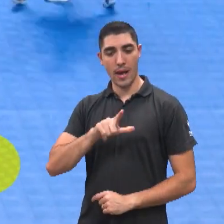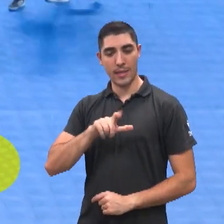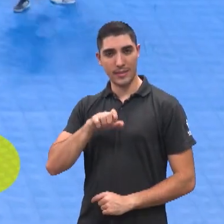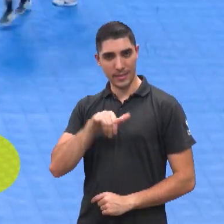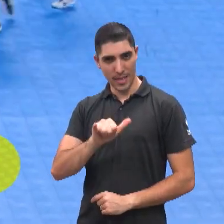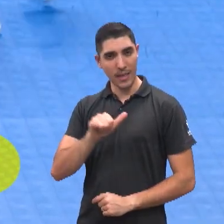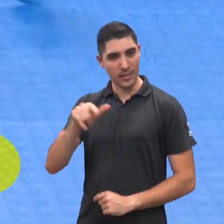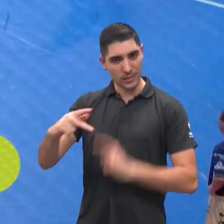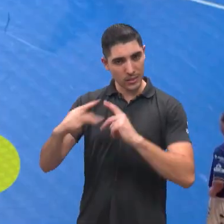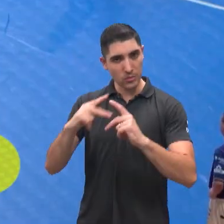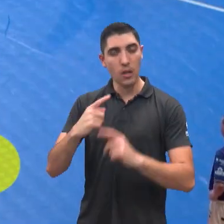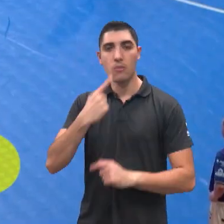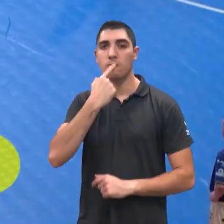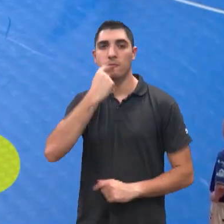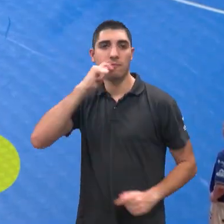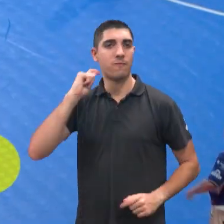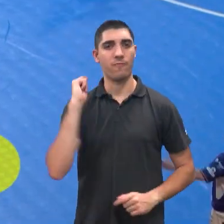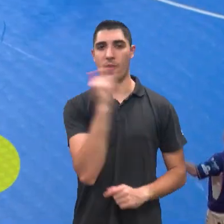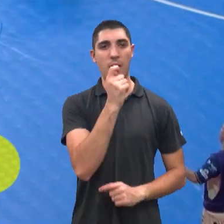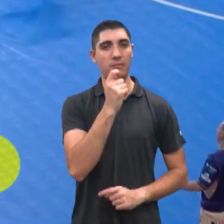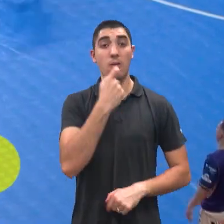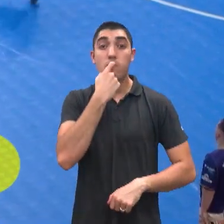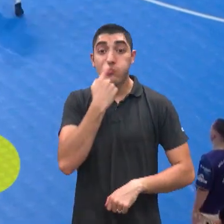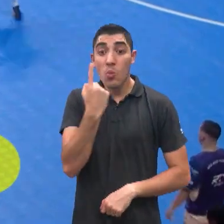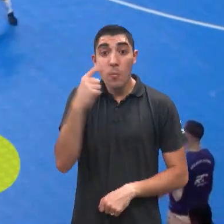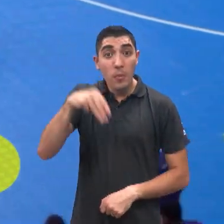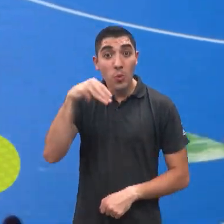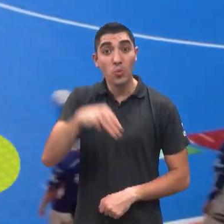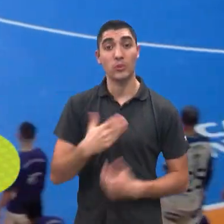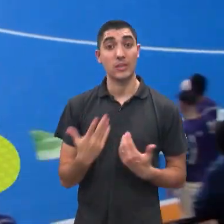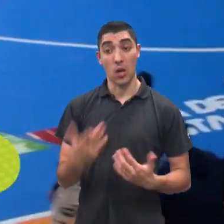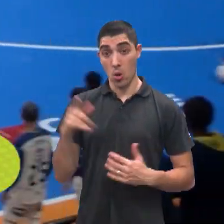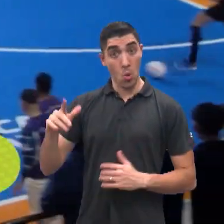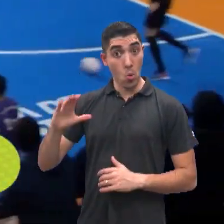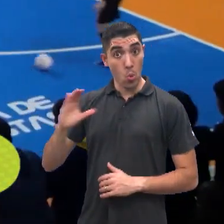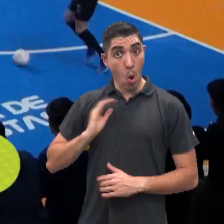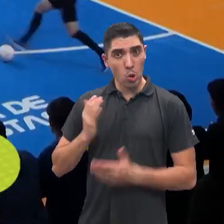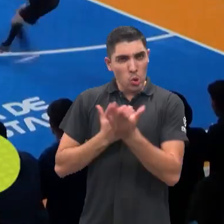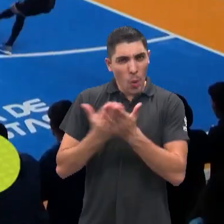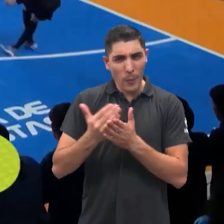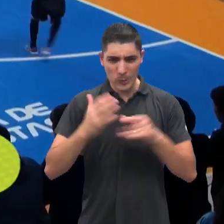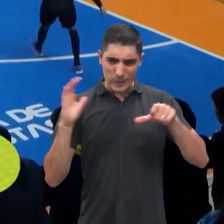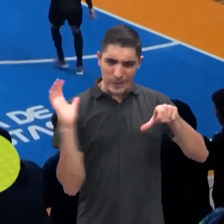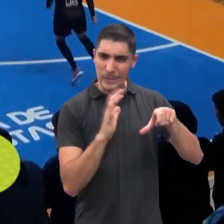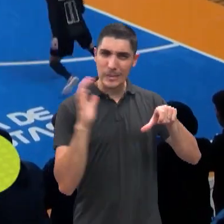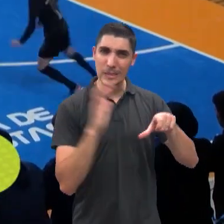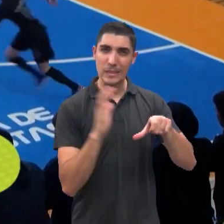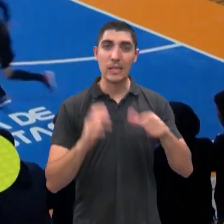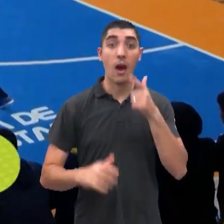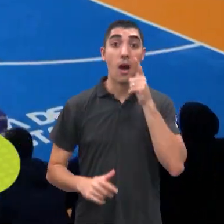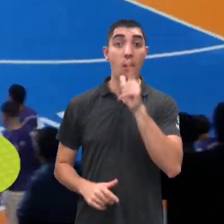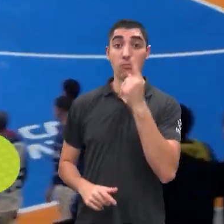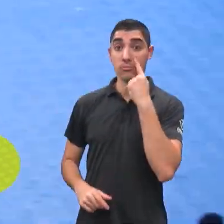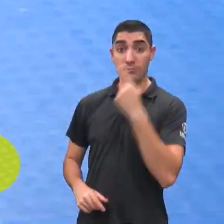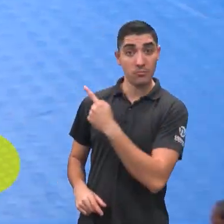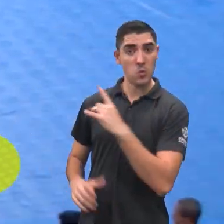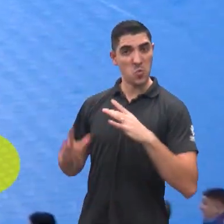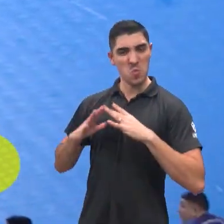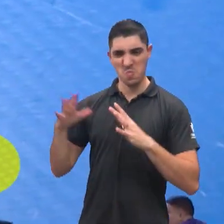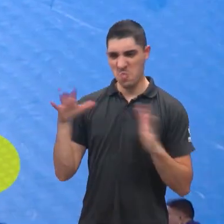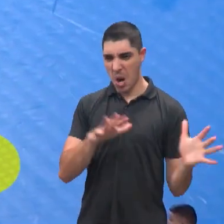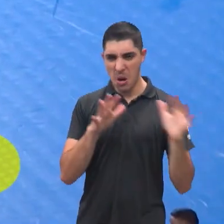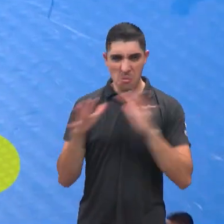de 1 minuto. Com um jogador a mais, o Corinthians foi ao ataque e encontrou o goleiro David pelo caminho.